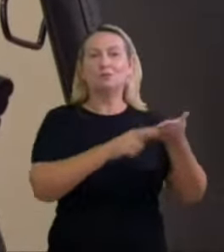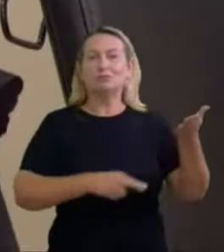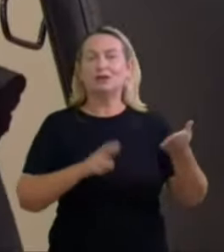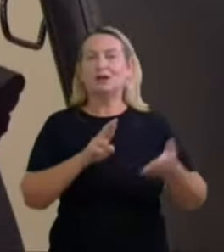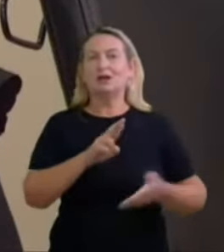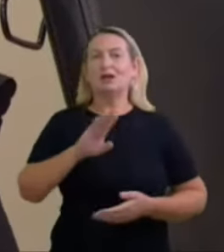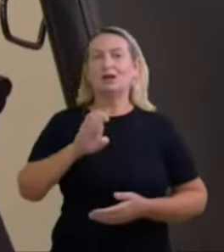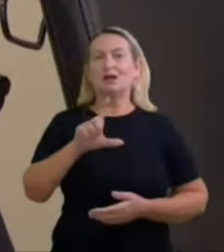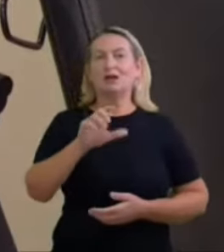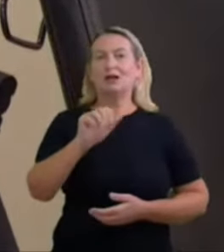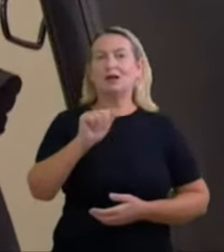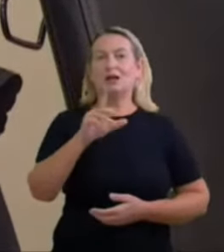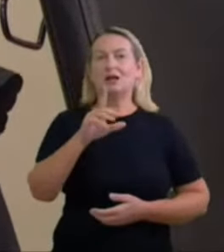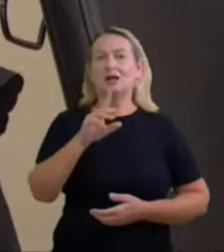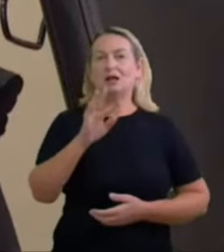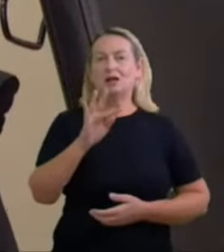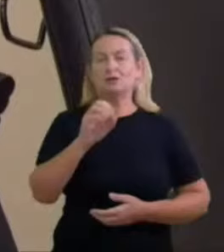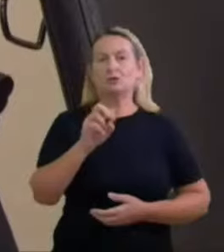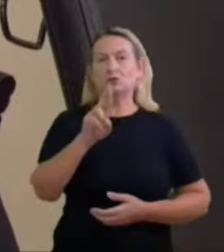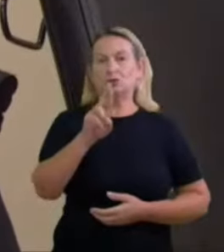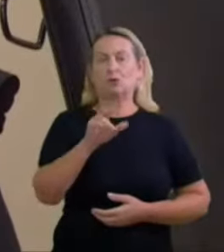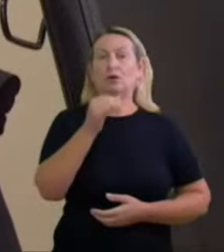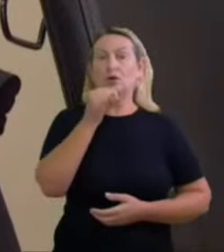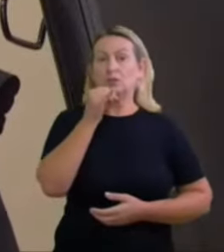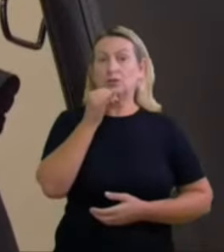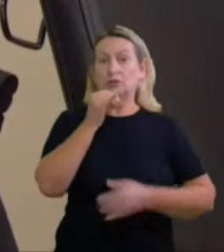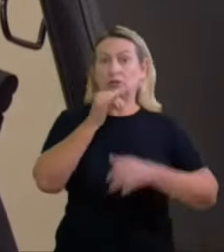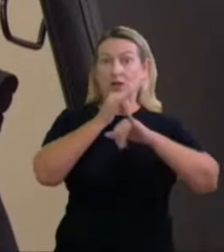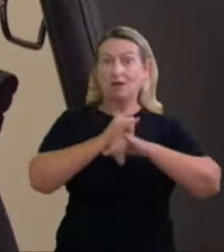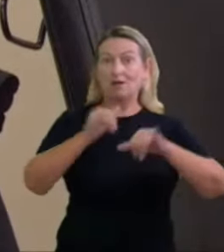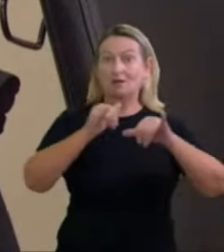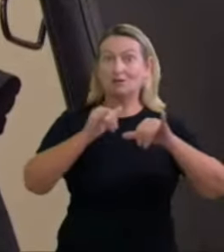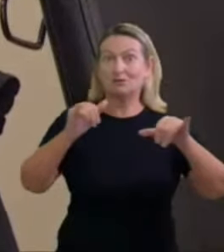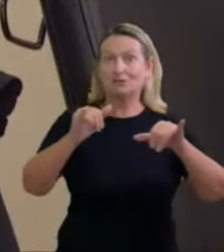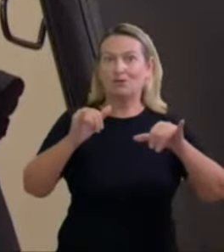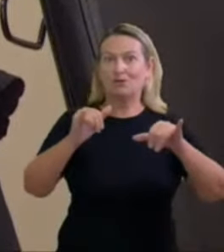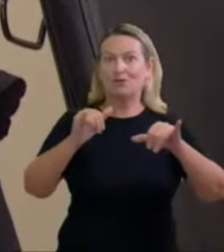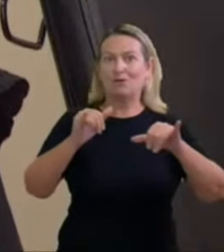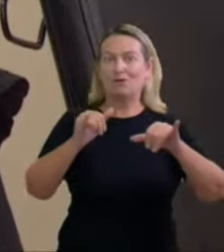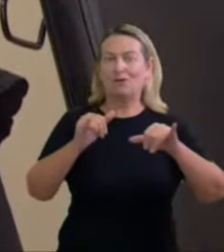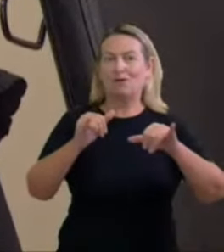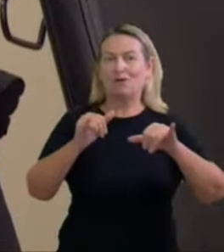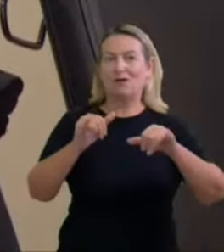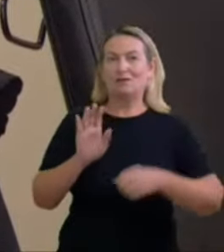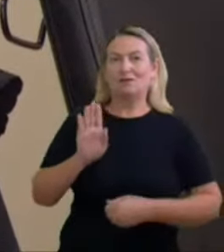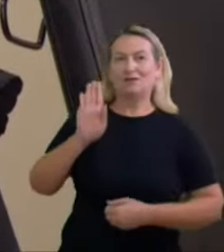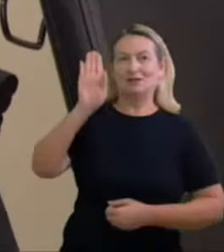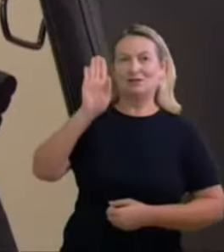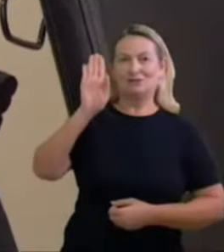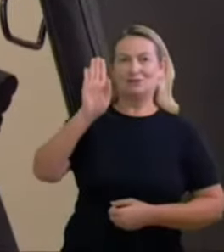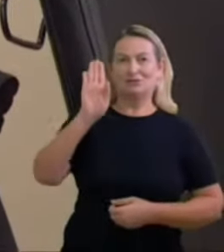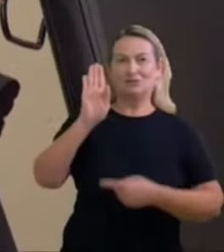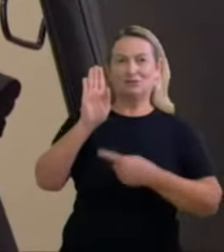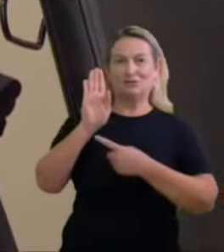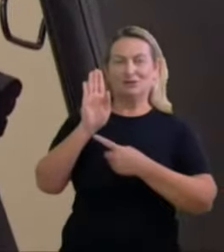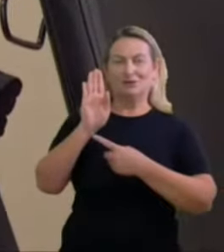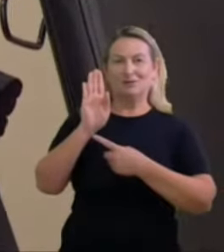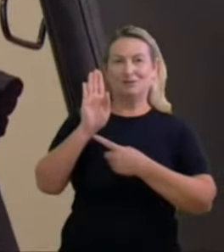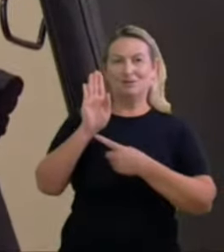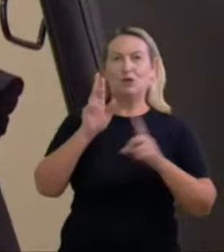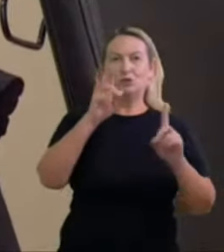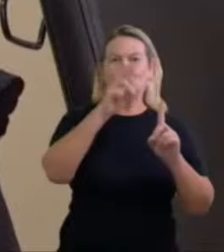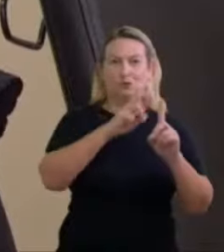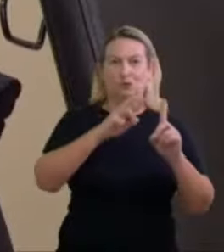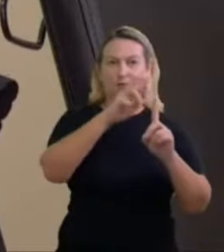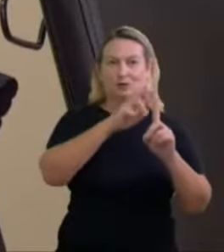respeito a o lançamento da pré-candidatura do senador do ou melhor dos do investigado